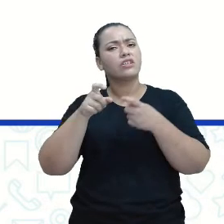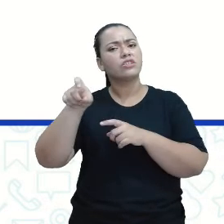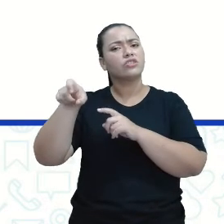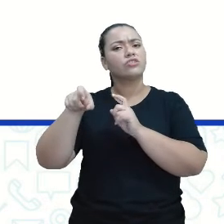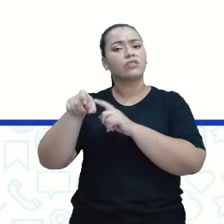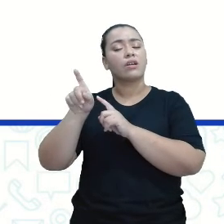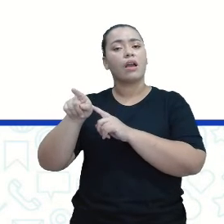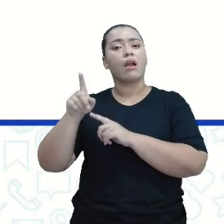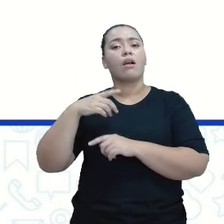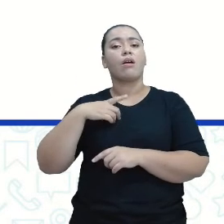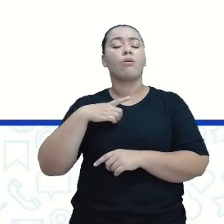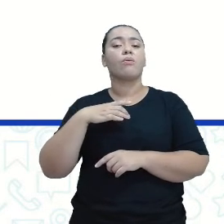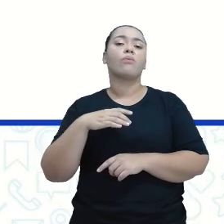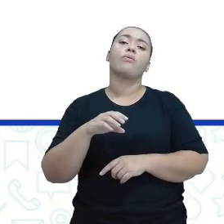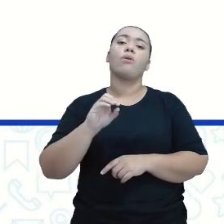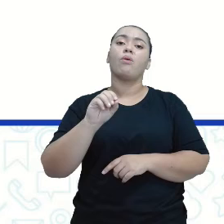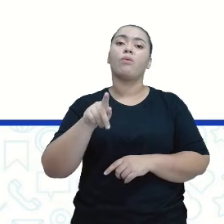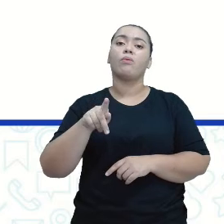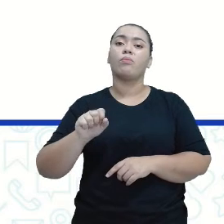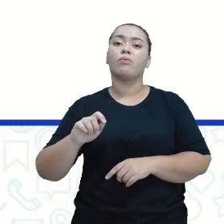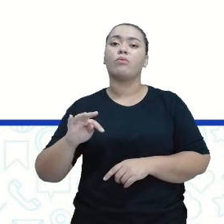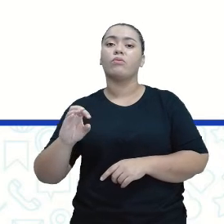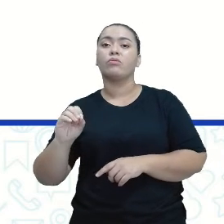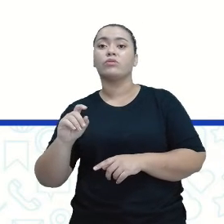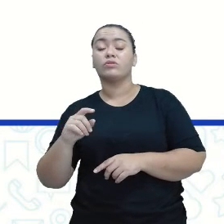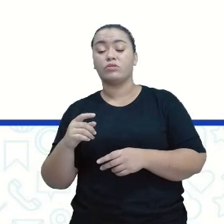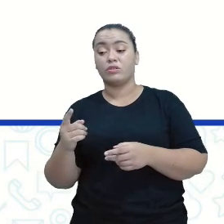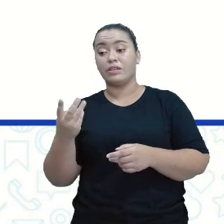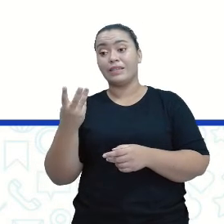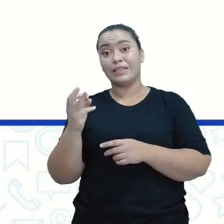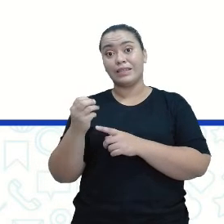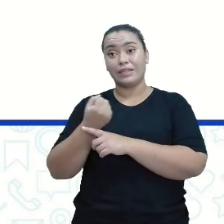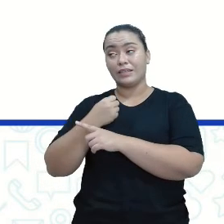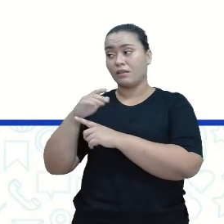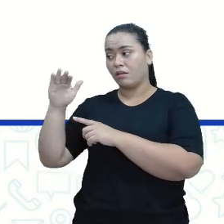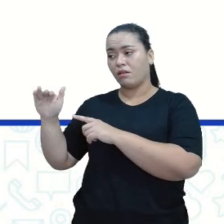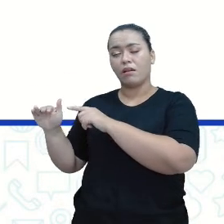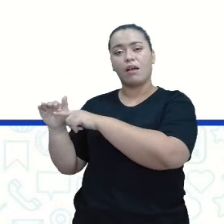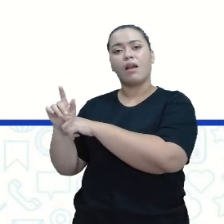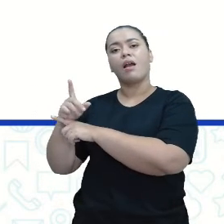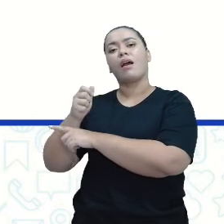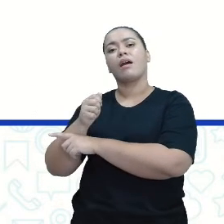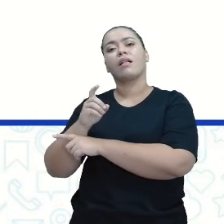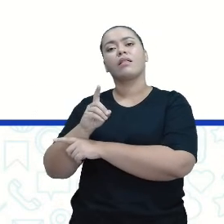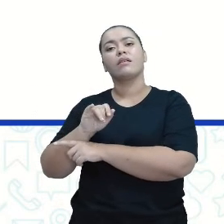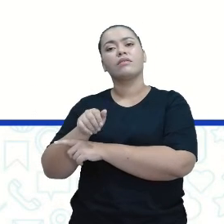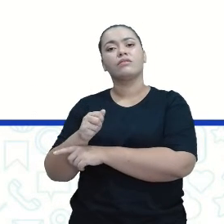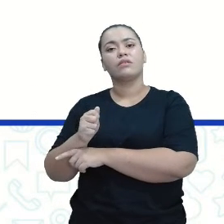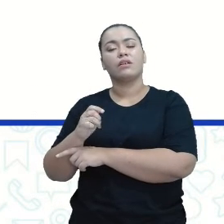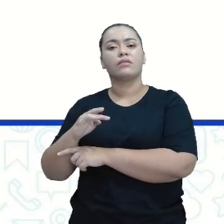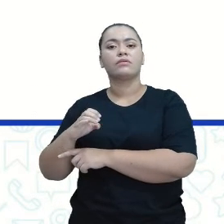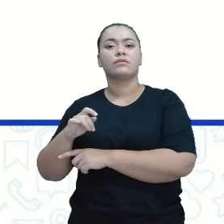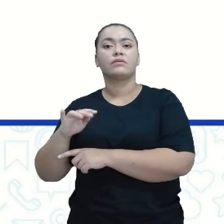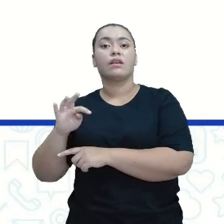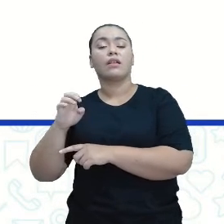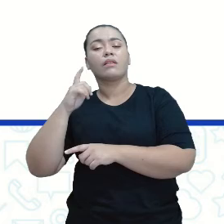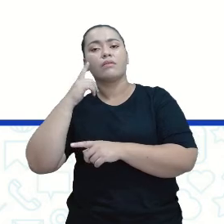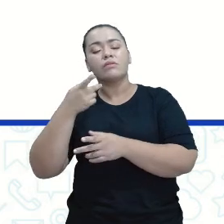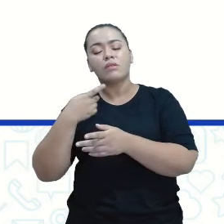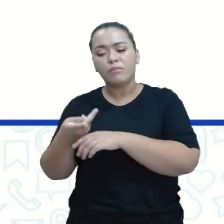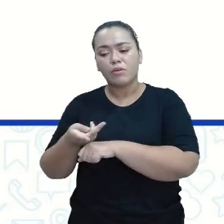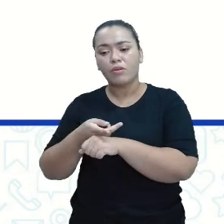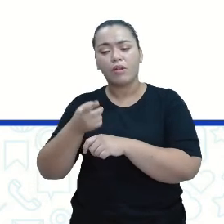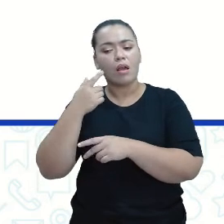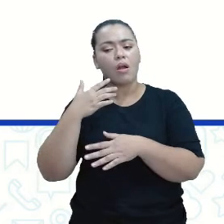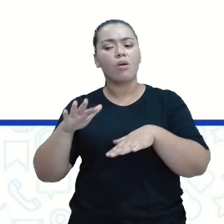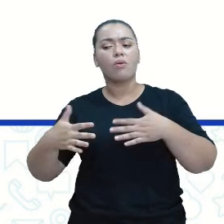é o cateto oposto e que o 30 é o cateto adjacente. Então, você vai procurar lá, na definição das razões do seno,